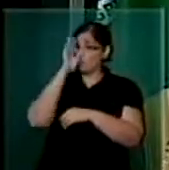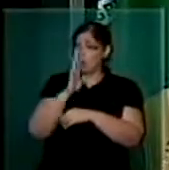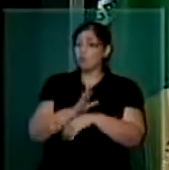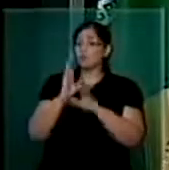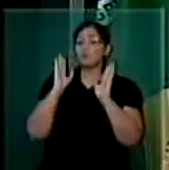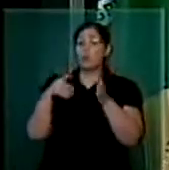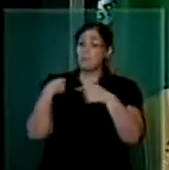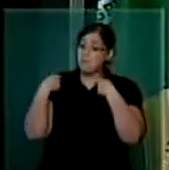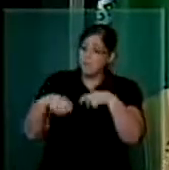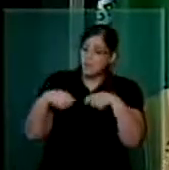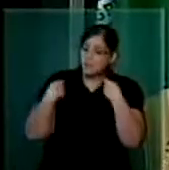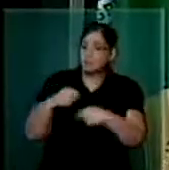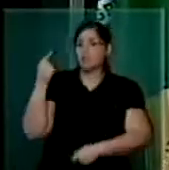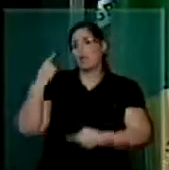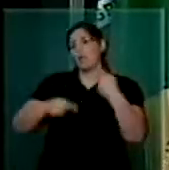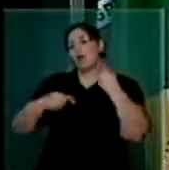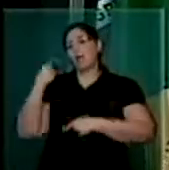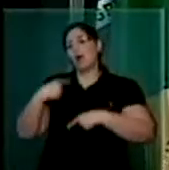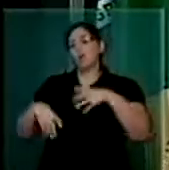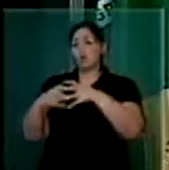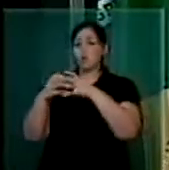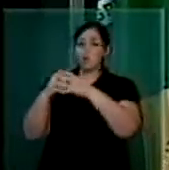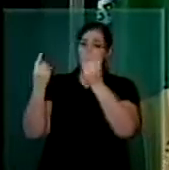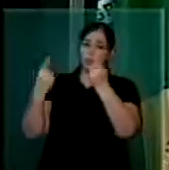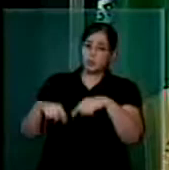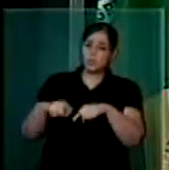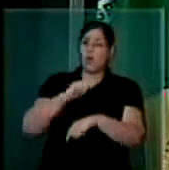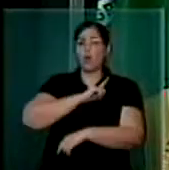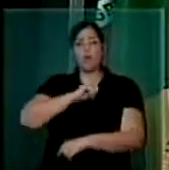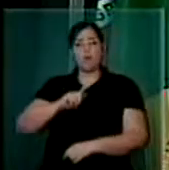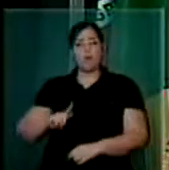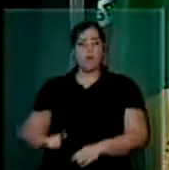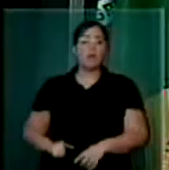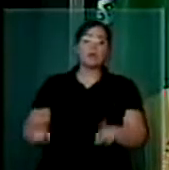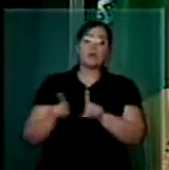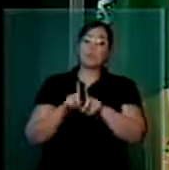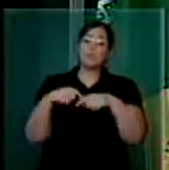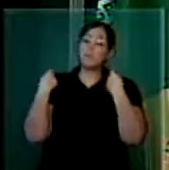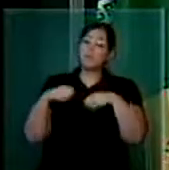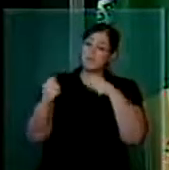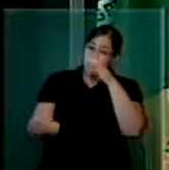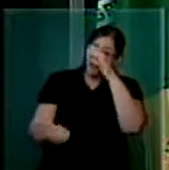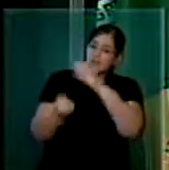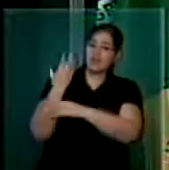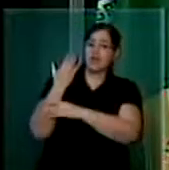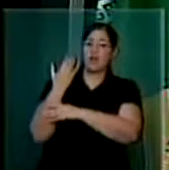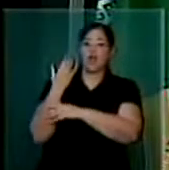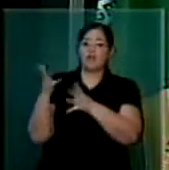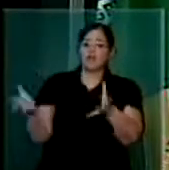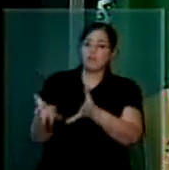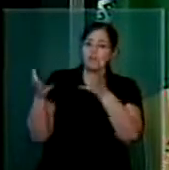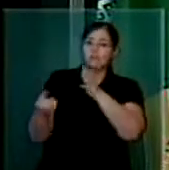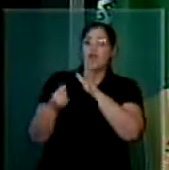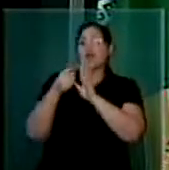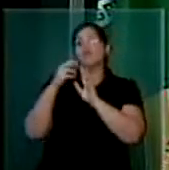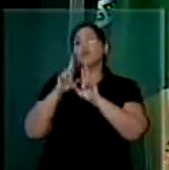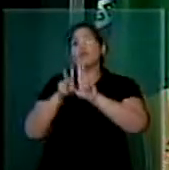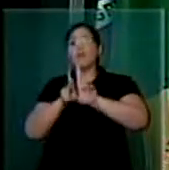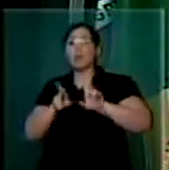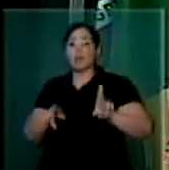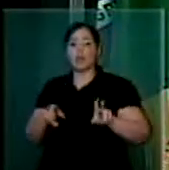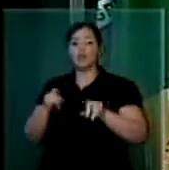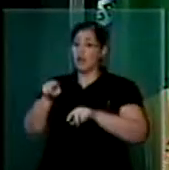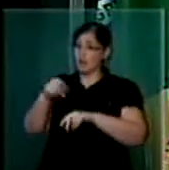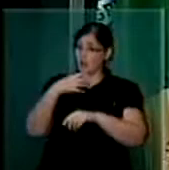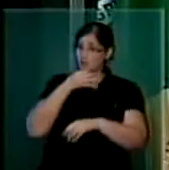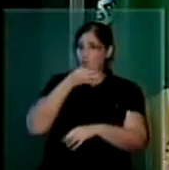Brasil precisa do debate, da oposição, do governo, mas precisa de construir as alternativas. Com essa